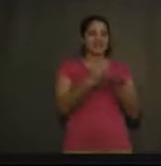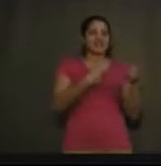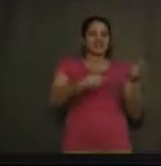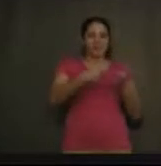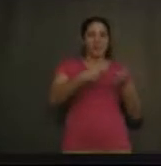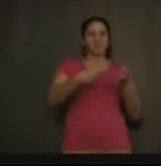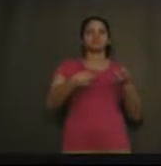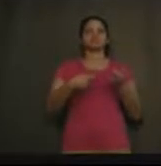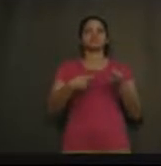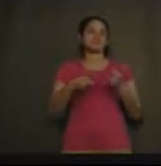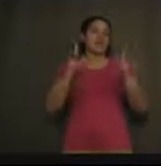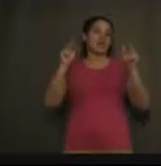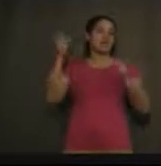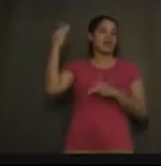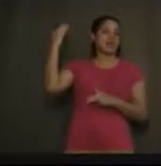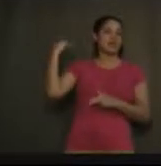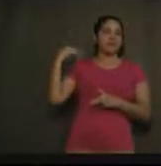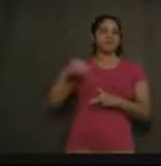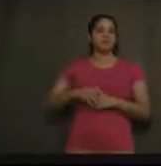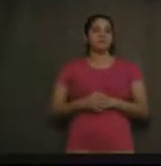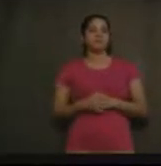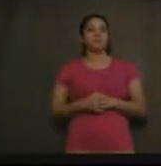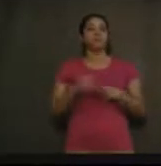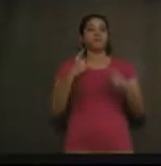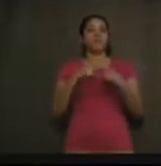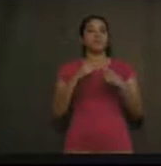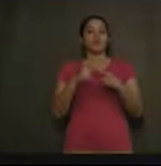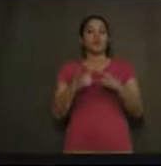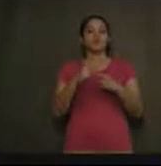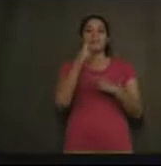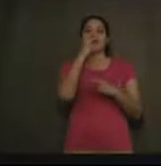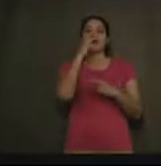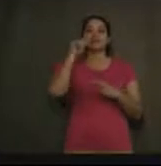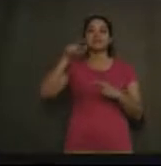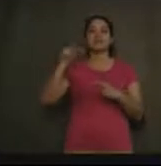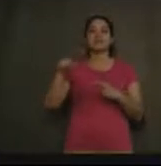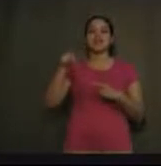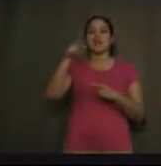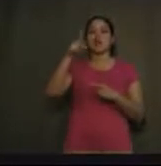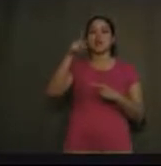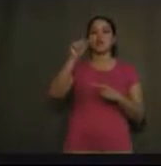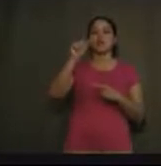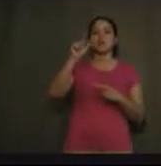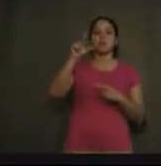É o pico do reconhecimento do Poincaré como figura pública na França.